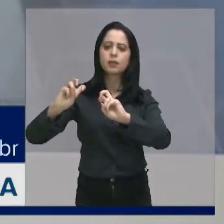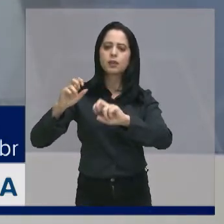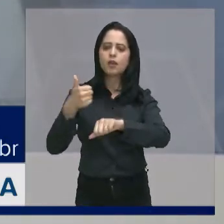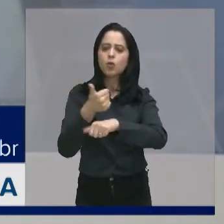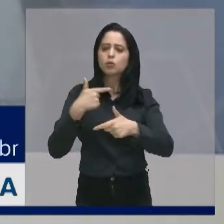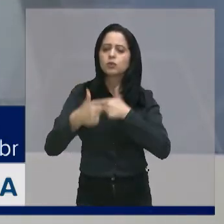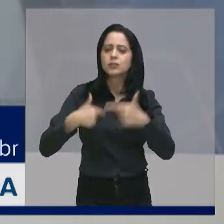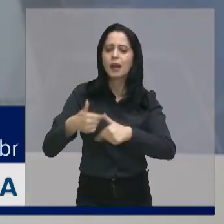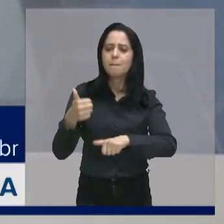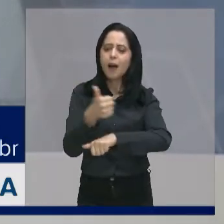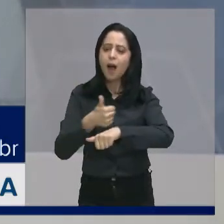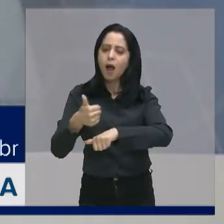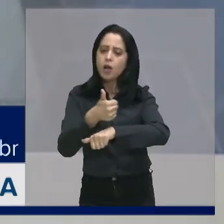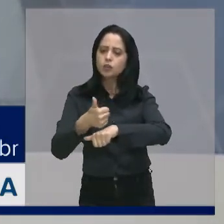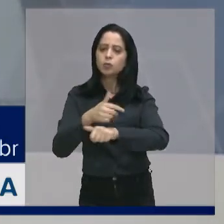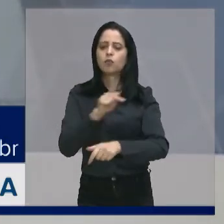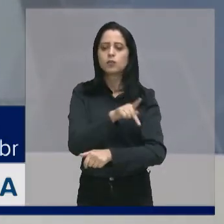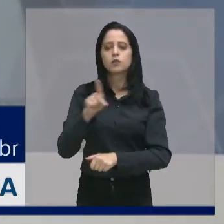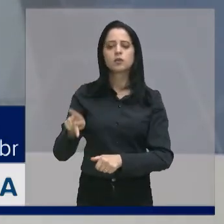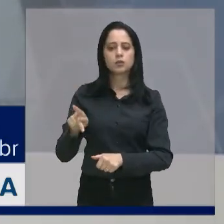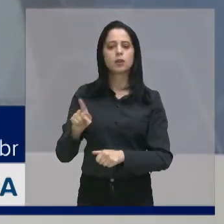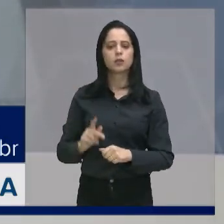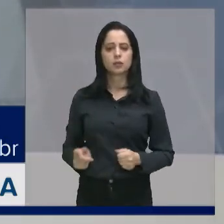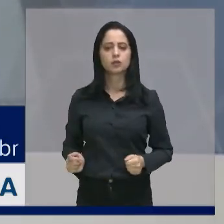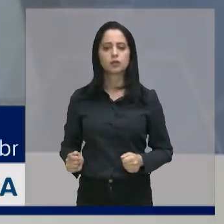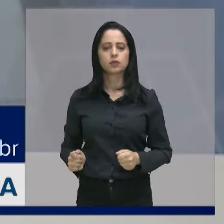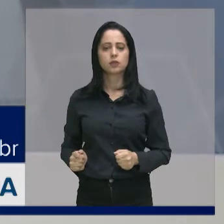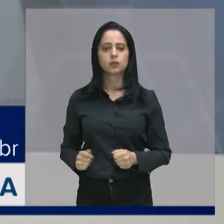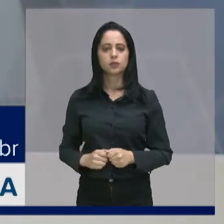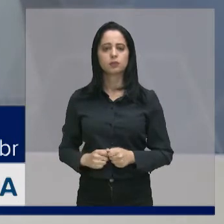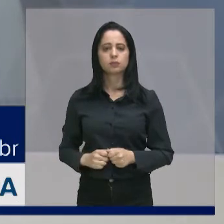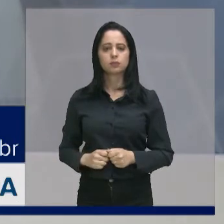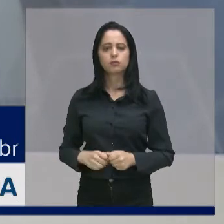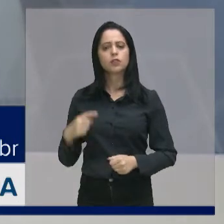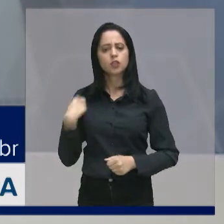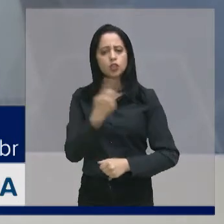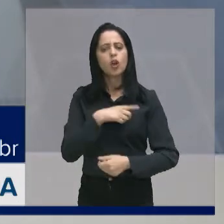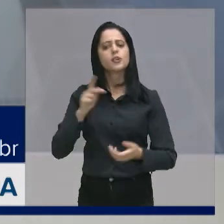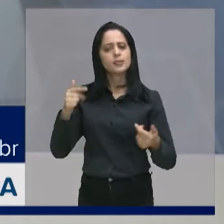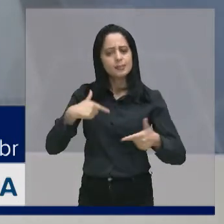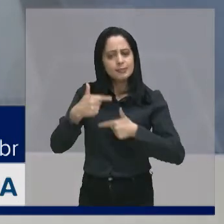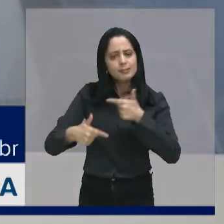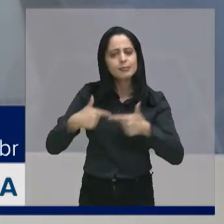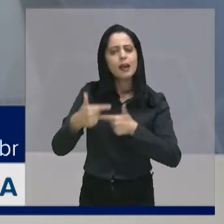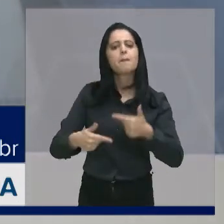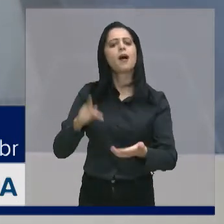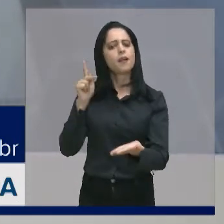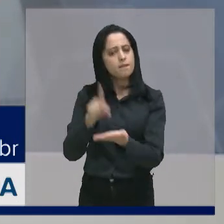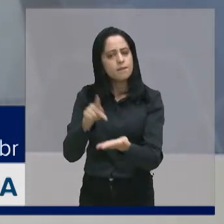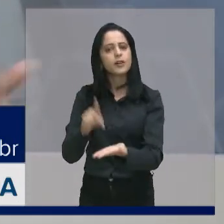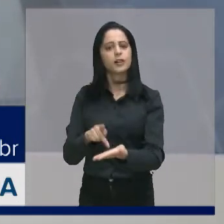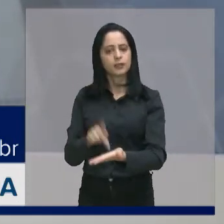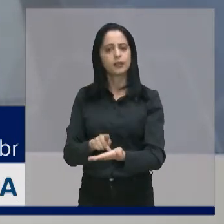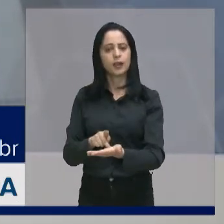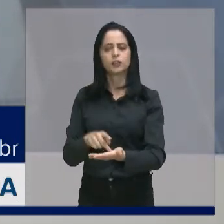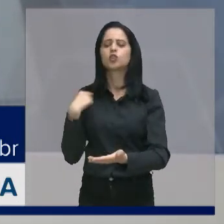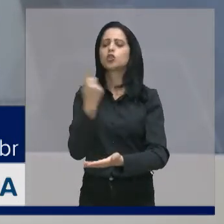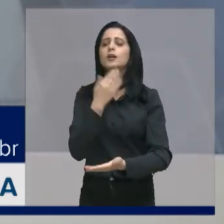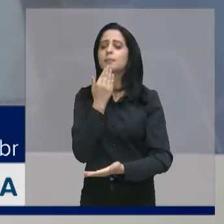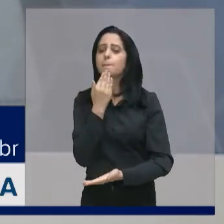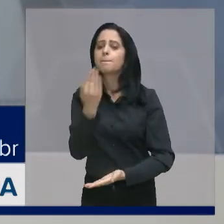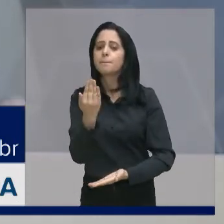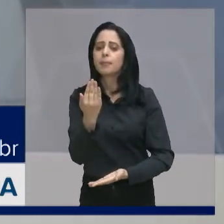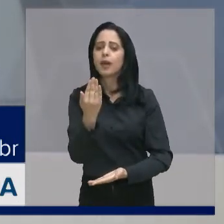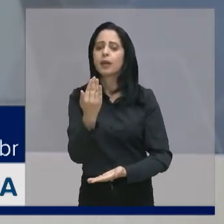melhor utilizado, levando em consideração o que os profissionais da educação realmente precisam e solicitam. Então, é esse nosso